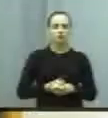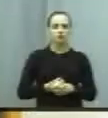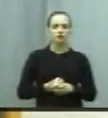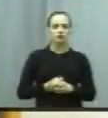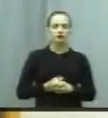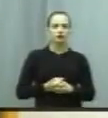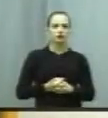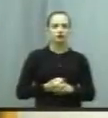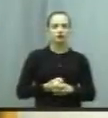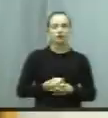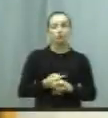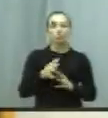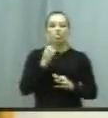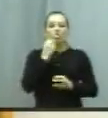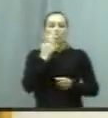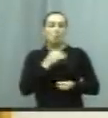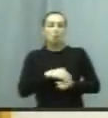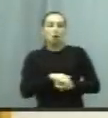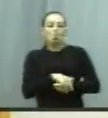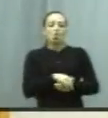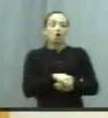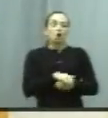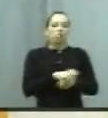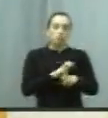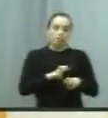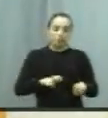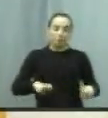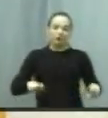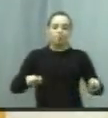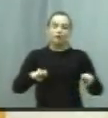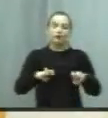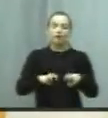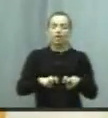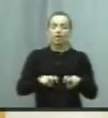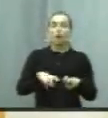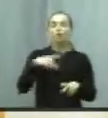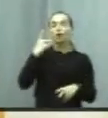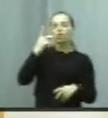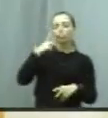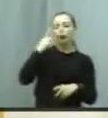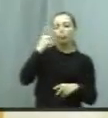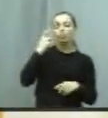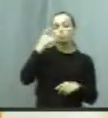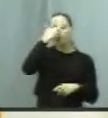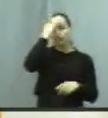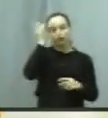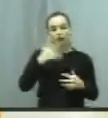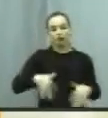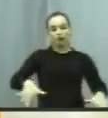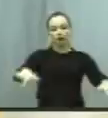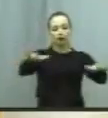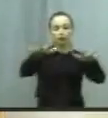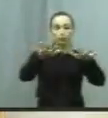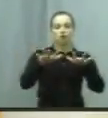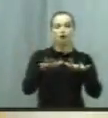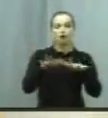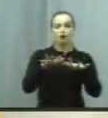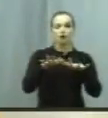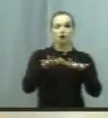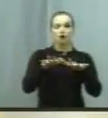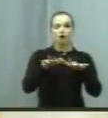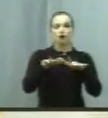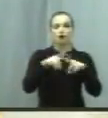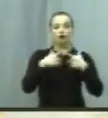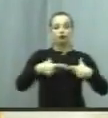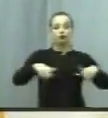boa noite a mesa o vereador e funcionários presentes aqui no plenário população que houve assistir em